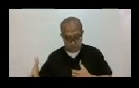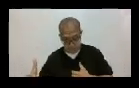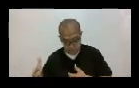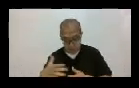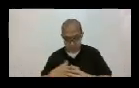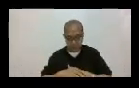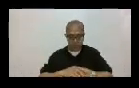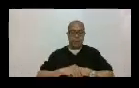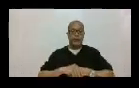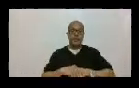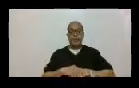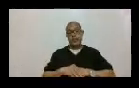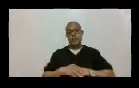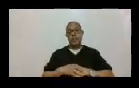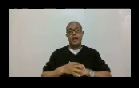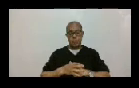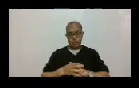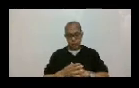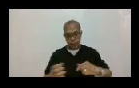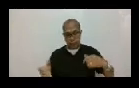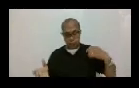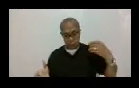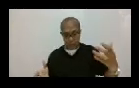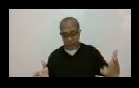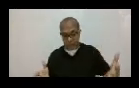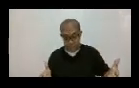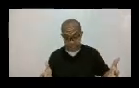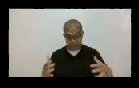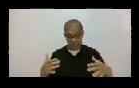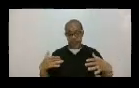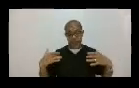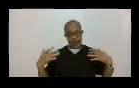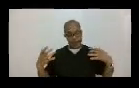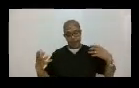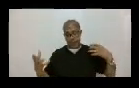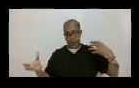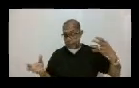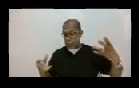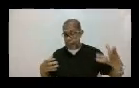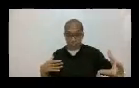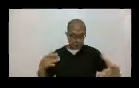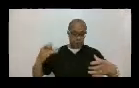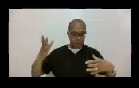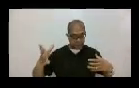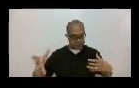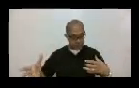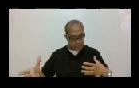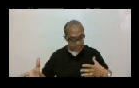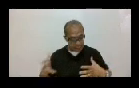clima e consequentemente o tempo nós estudamos seus recursos minerais e